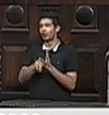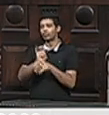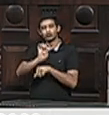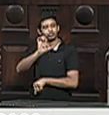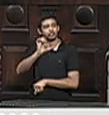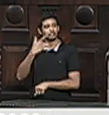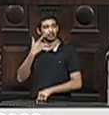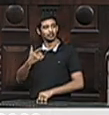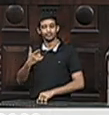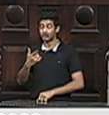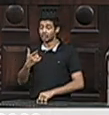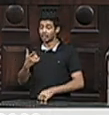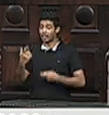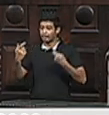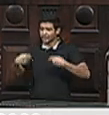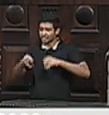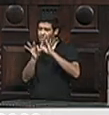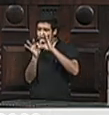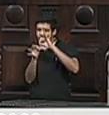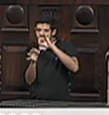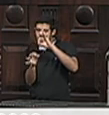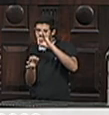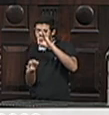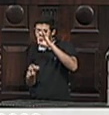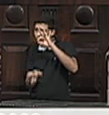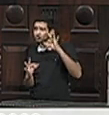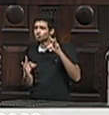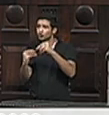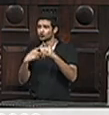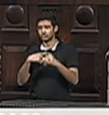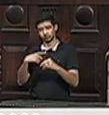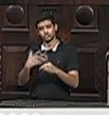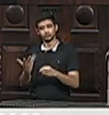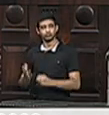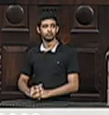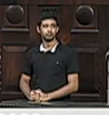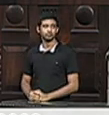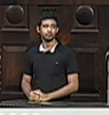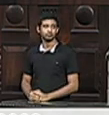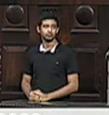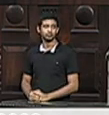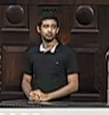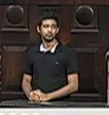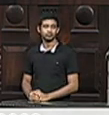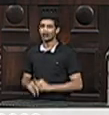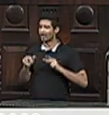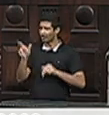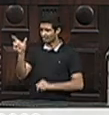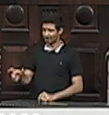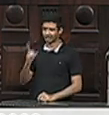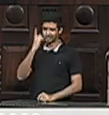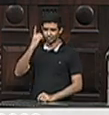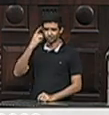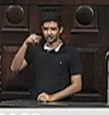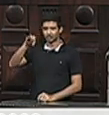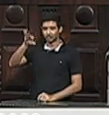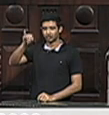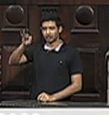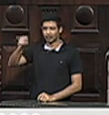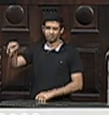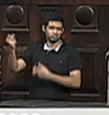Economia contrário ao projeto por entender que esse conselho, um conselho dessa importância, de que discute temas, inclusive